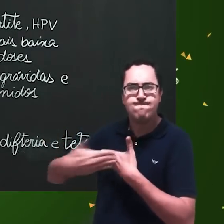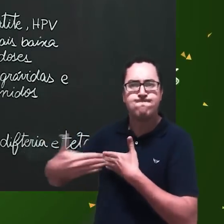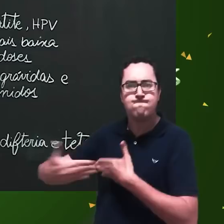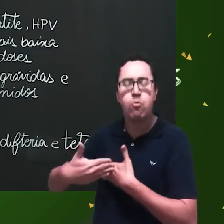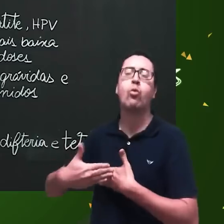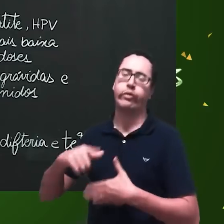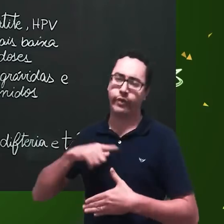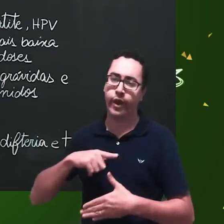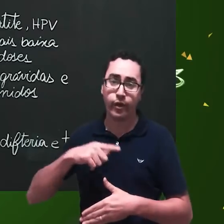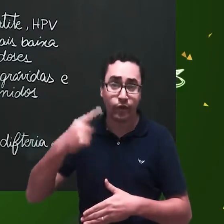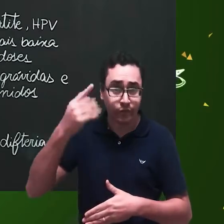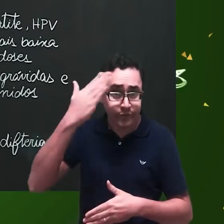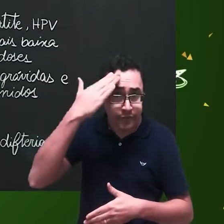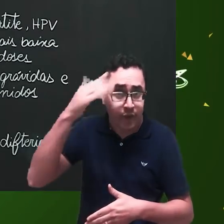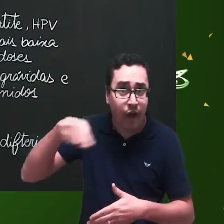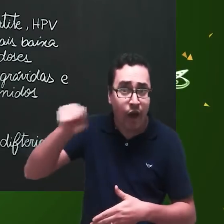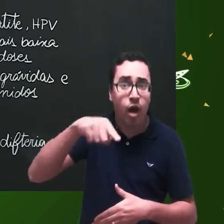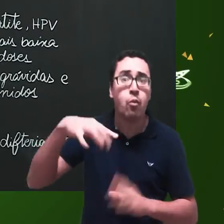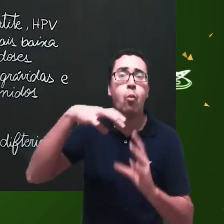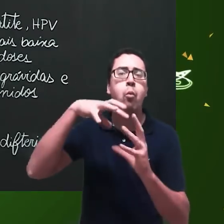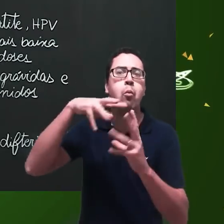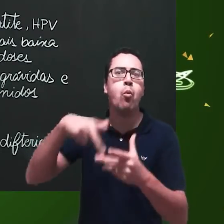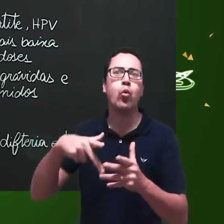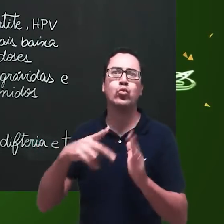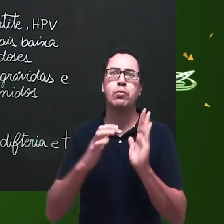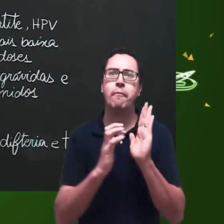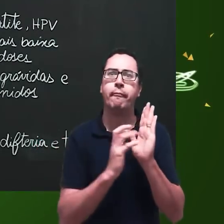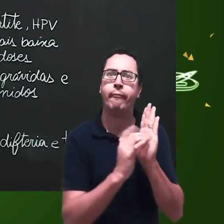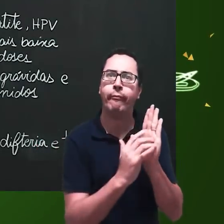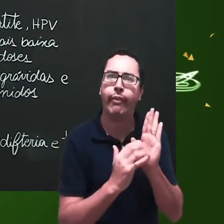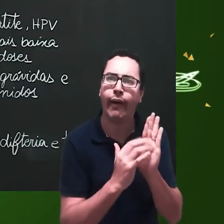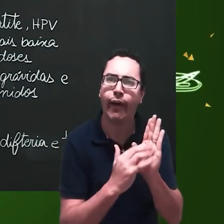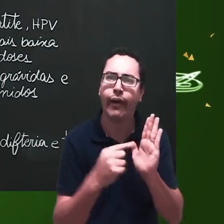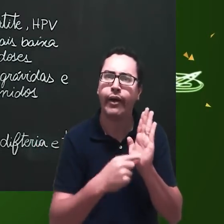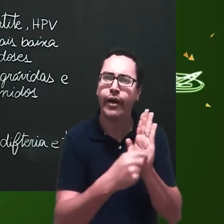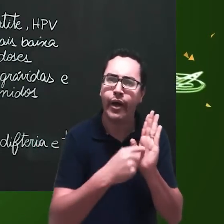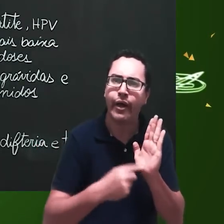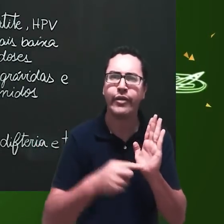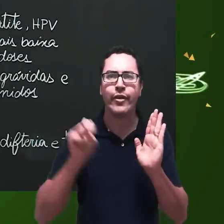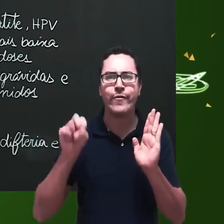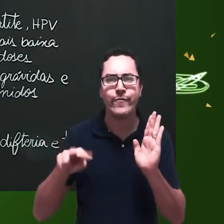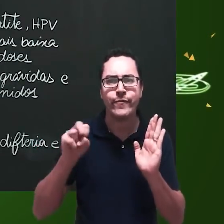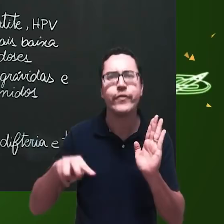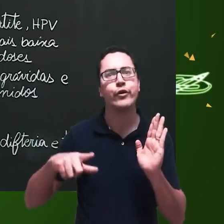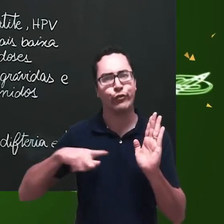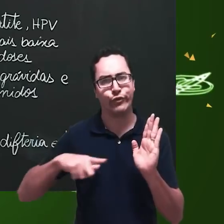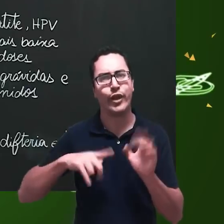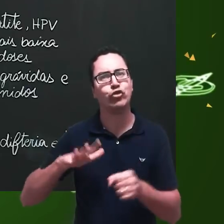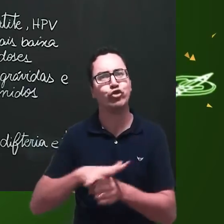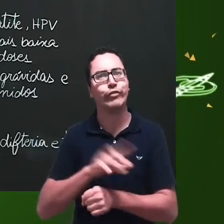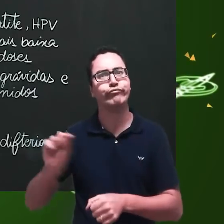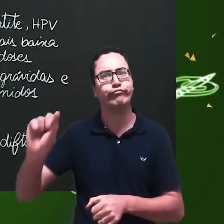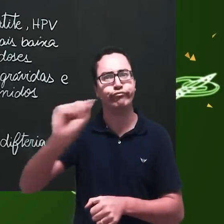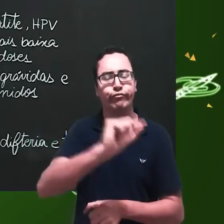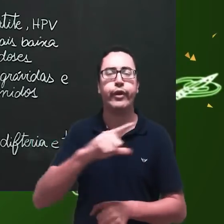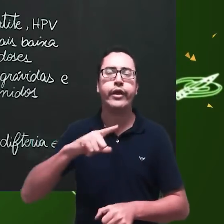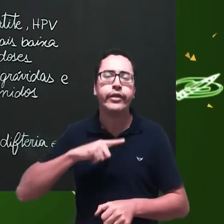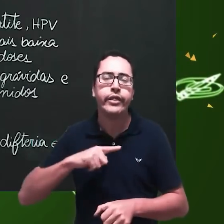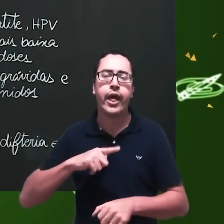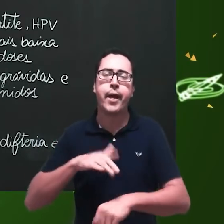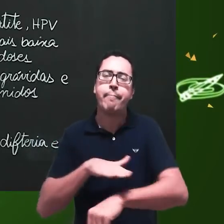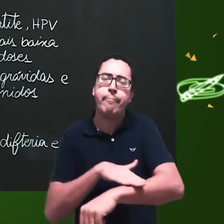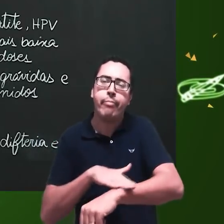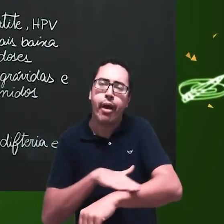de bactérias, cheio de vírus, e você não vive doente por isso. Você tem barreiras naturais. Você tem a sua própria pele, você tem ácido clorídrico, você